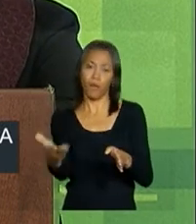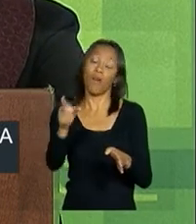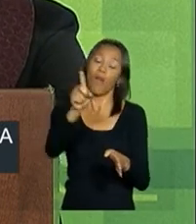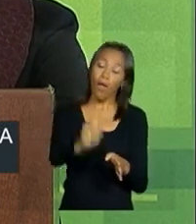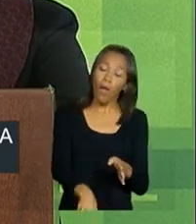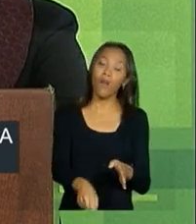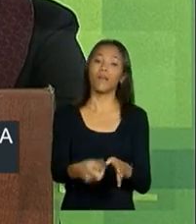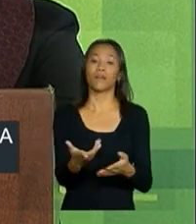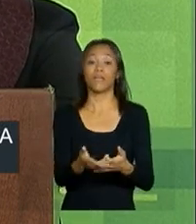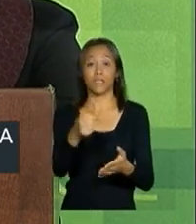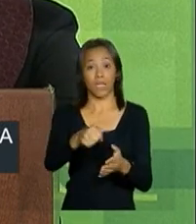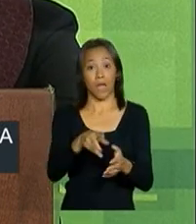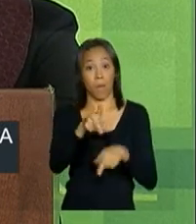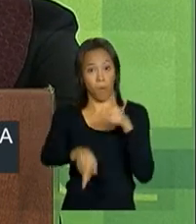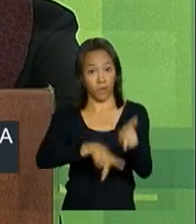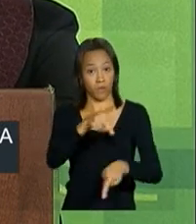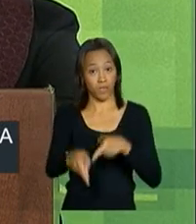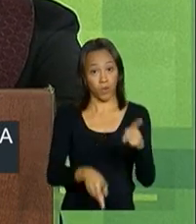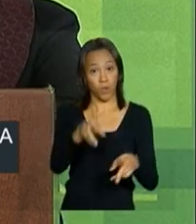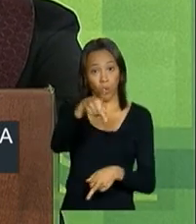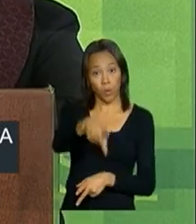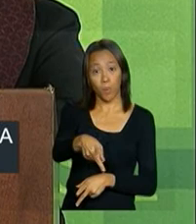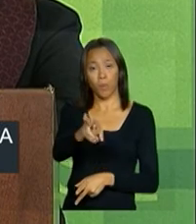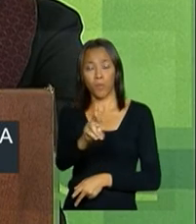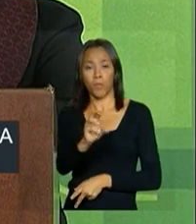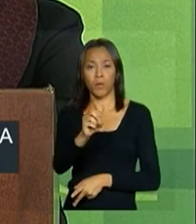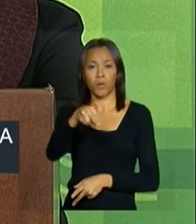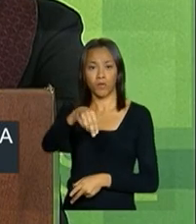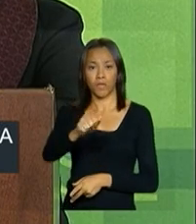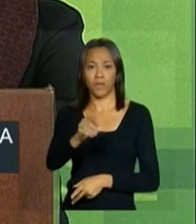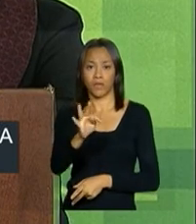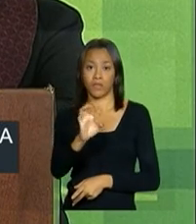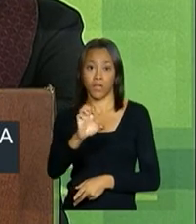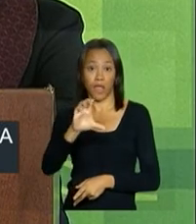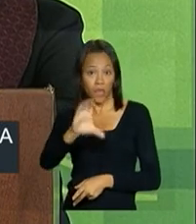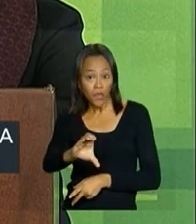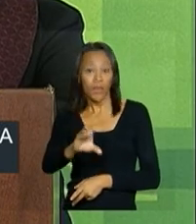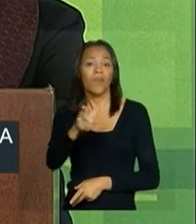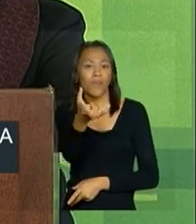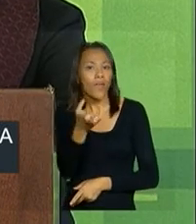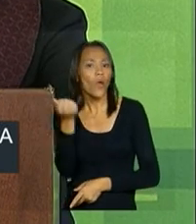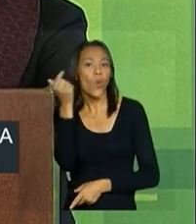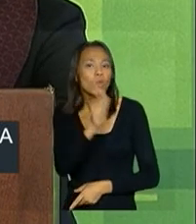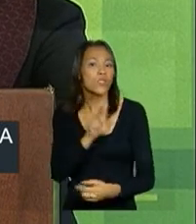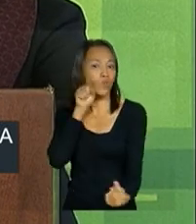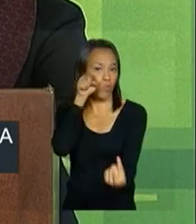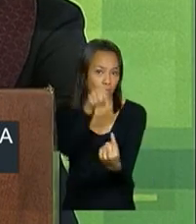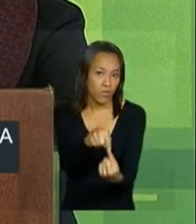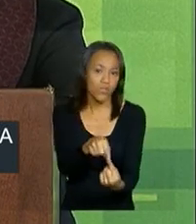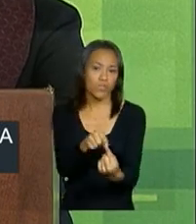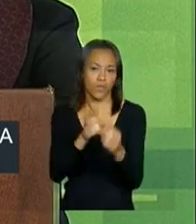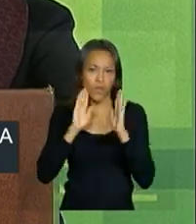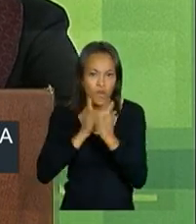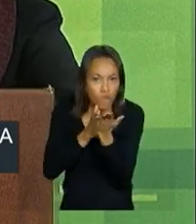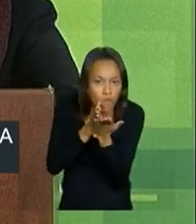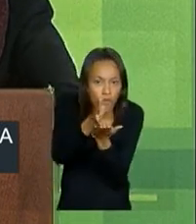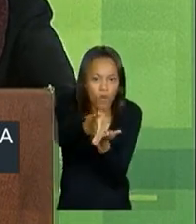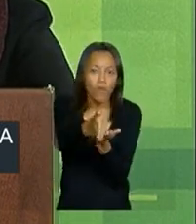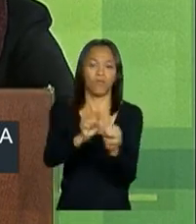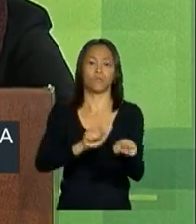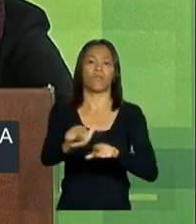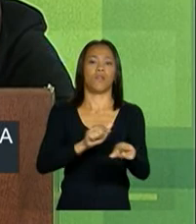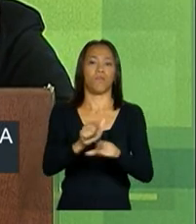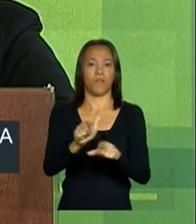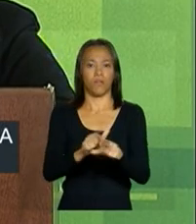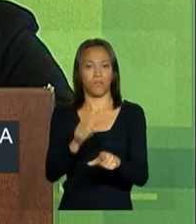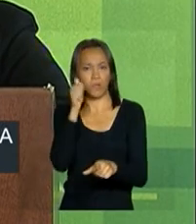população que o Pronatec Brasil sem miséria deve e busca atingir e tem seu foco dirigido